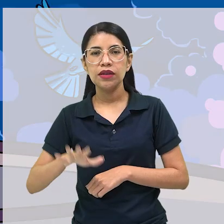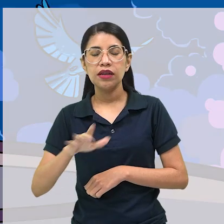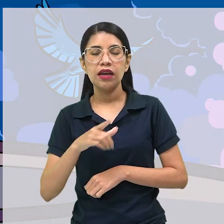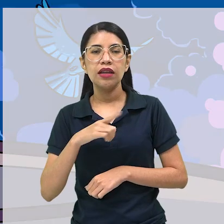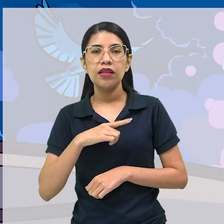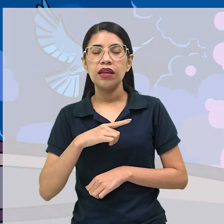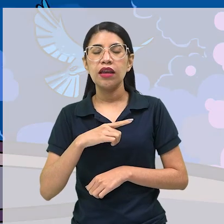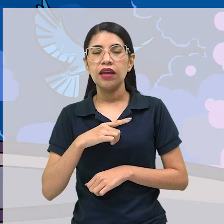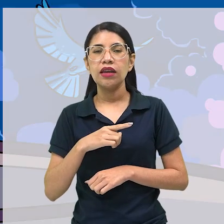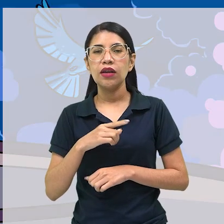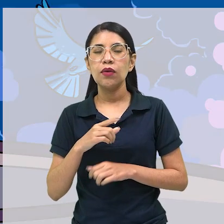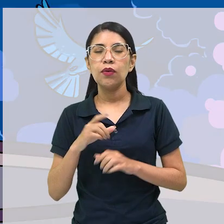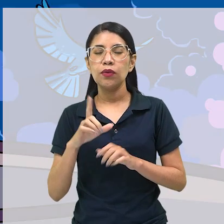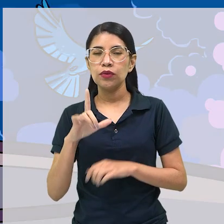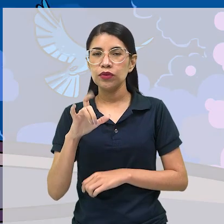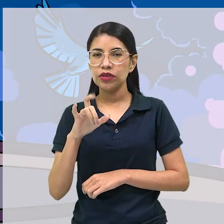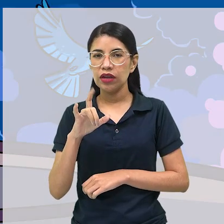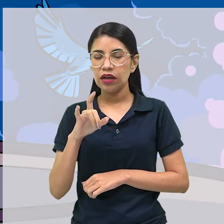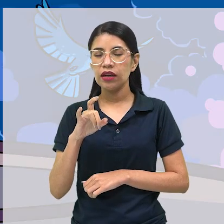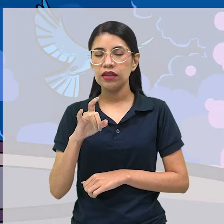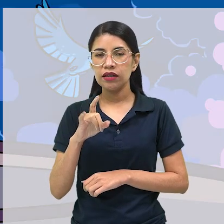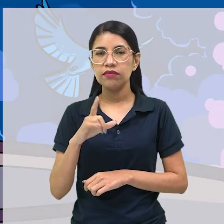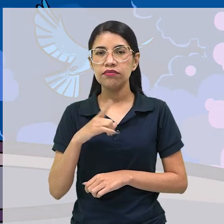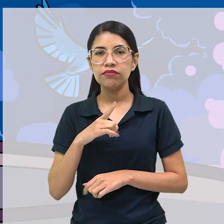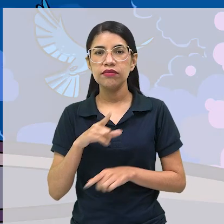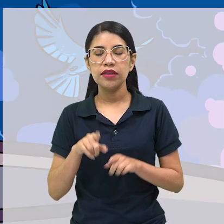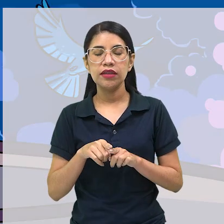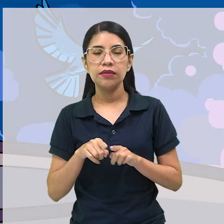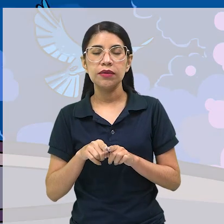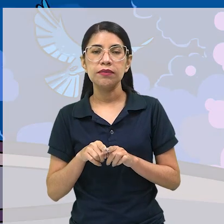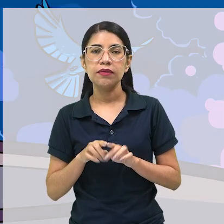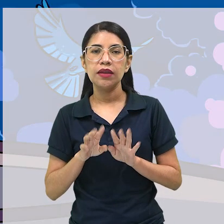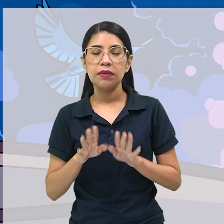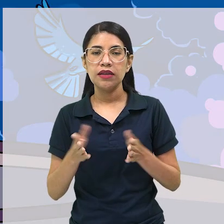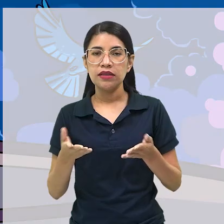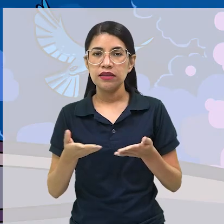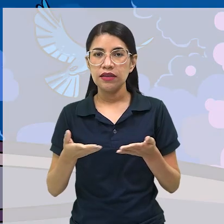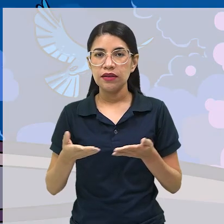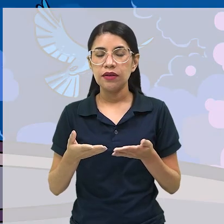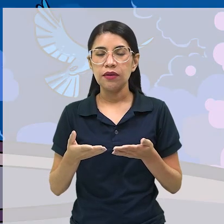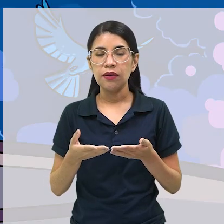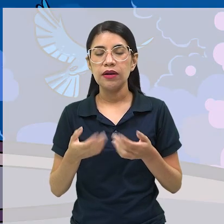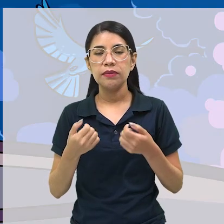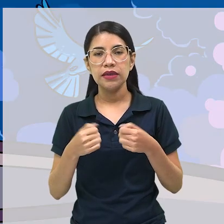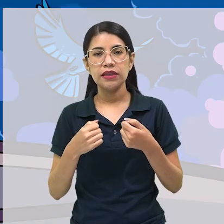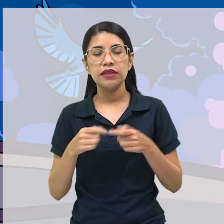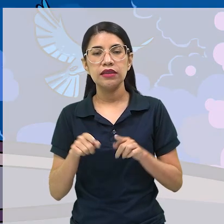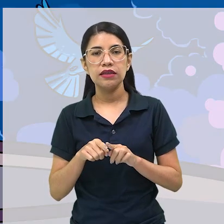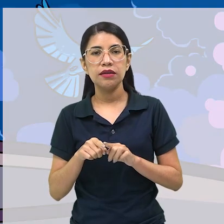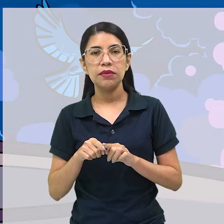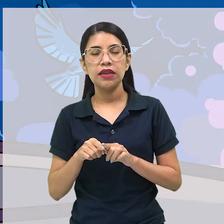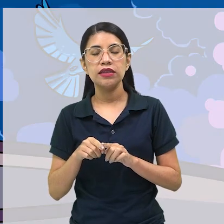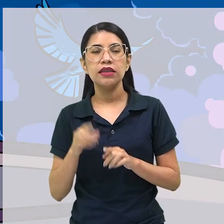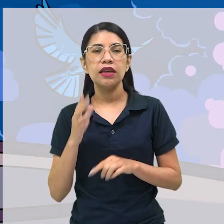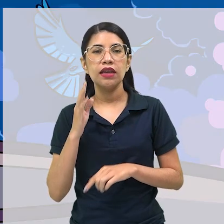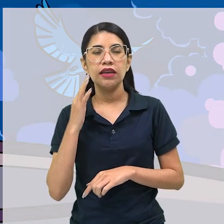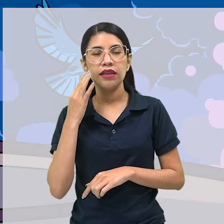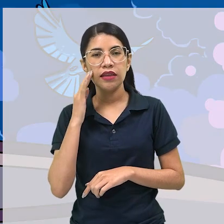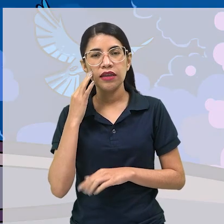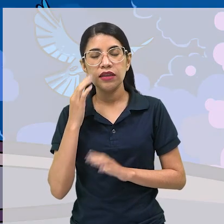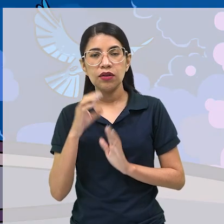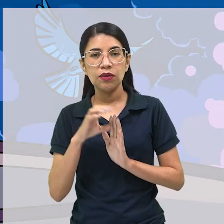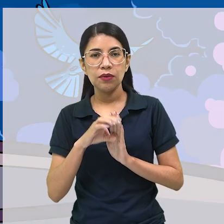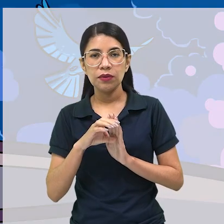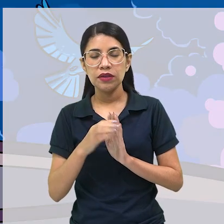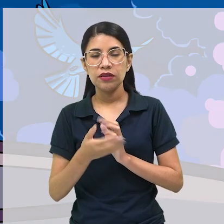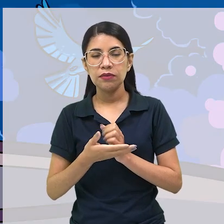Instagram, no Facebook, nas redes sociais em geral. Então, mas antes de mais nada, a gente tem que pensar conceitos básicos sobre o que